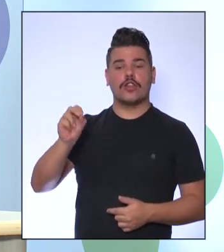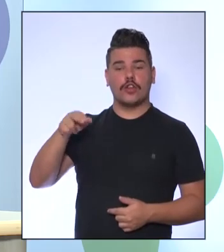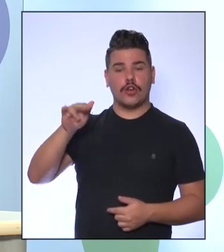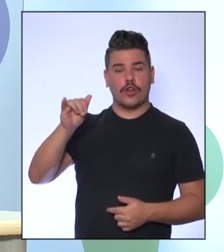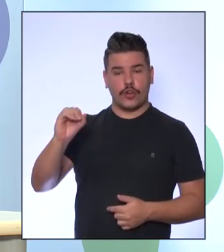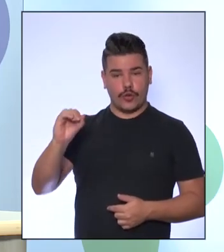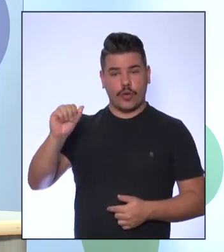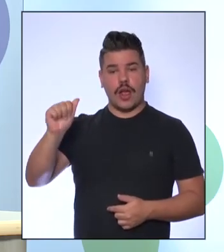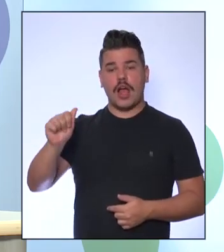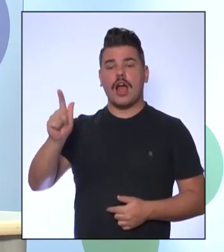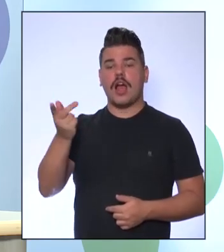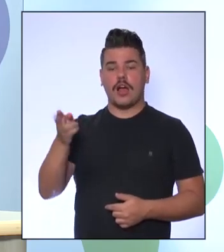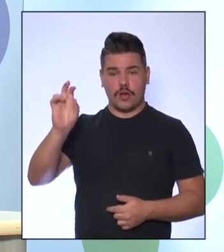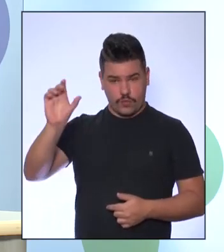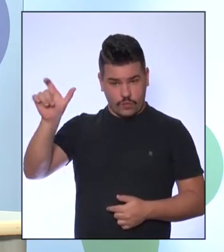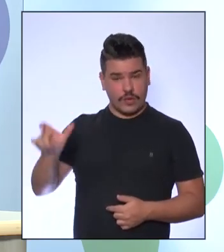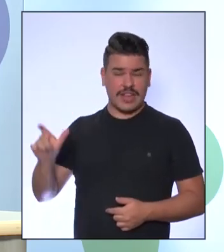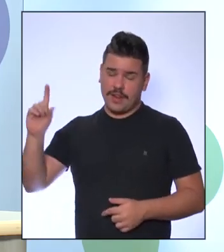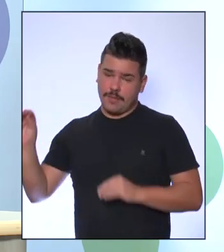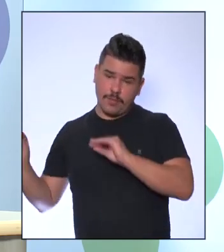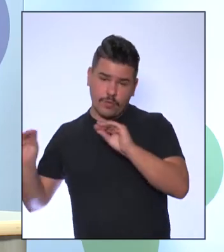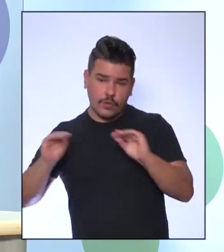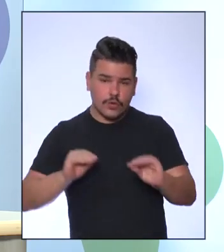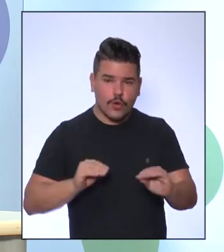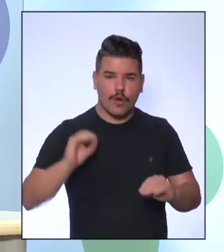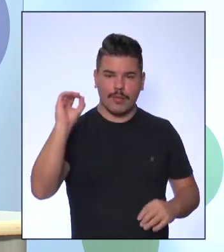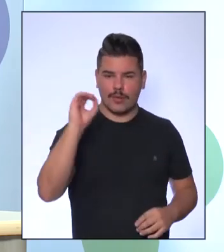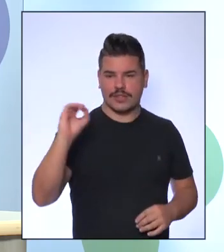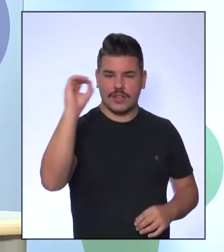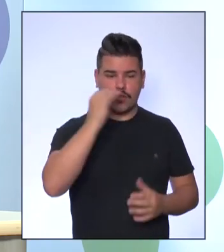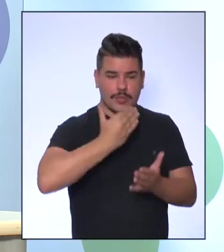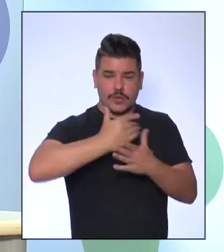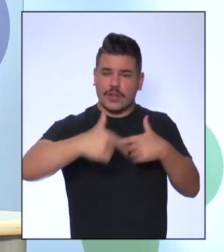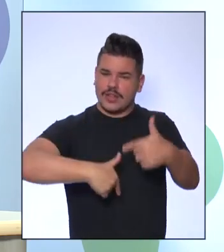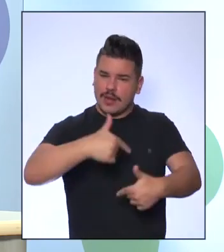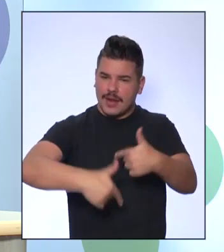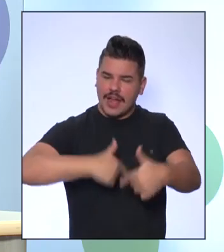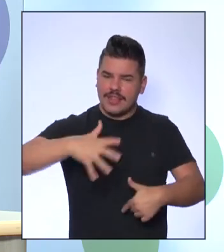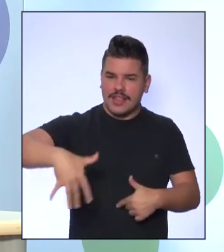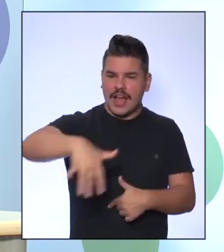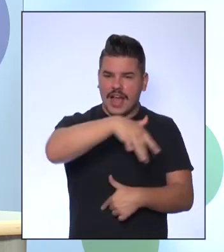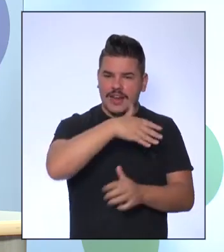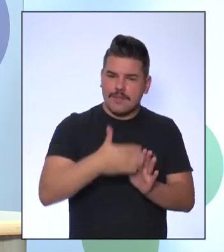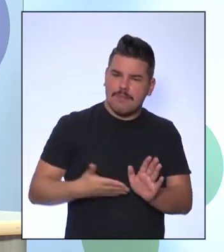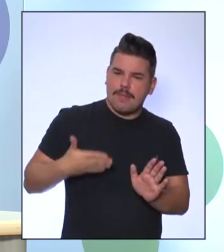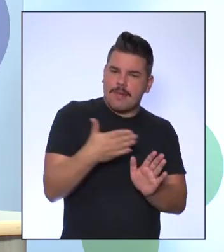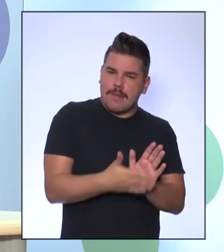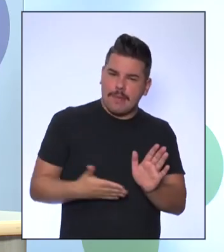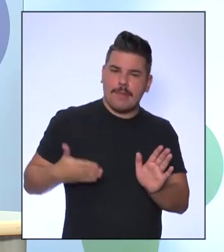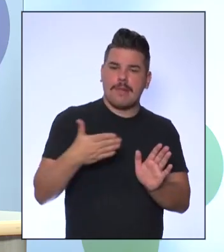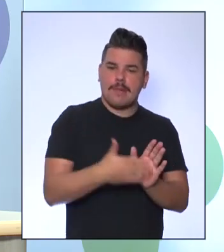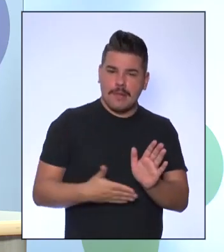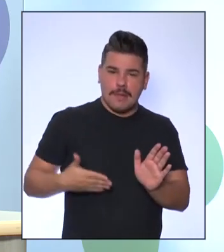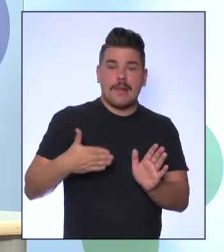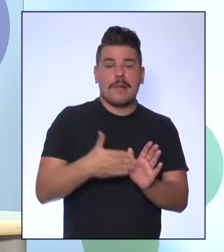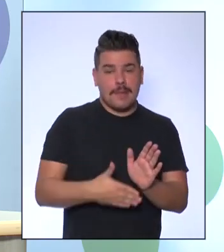começa ali a se instalar, a trabalhar na estrada de ferro e a desenvolver